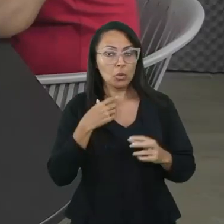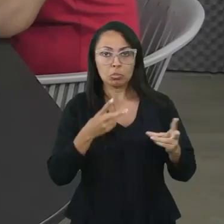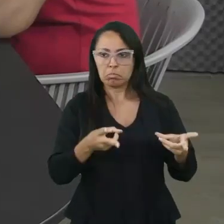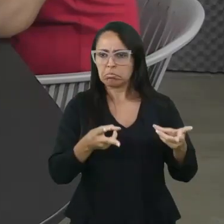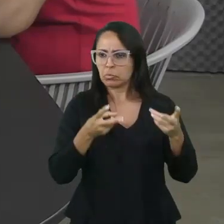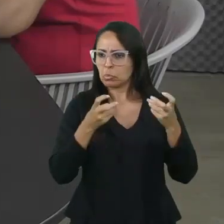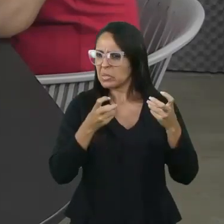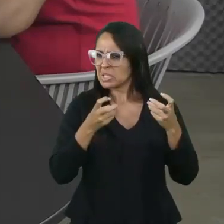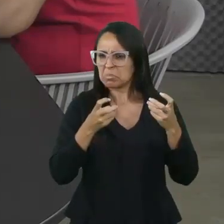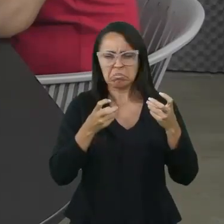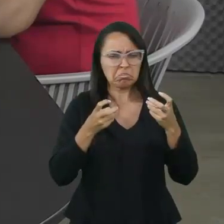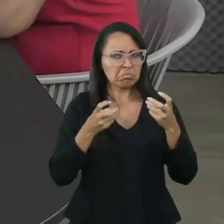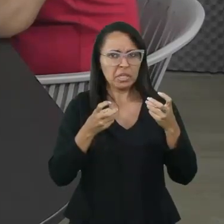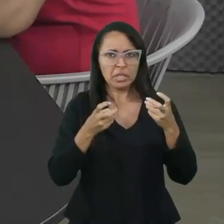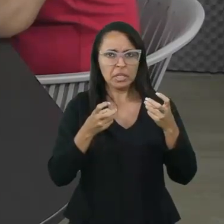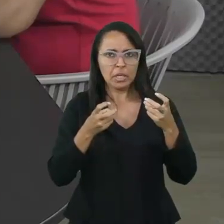Hugo,